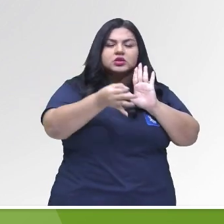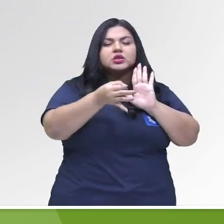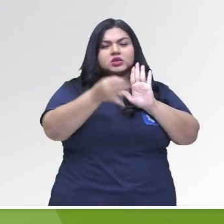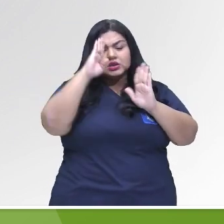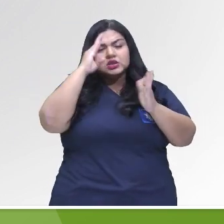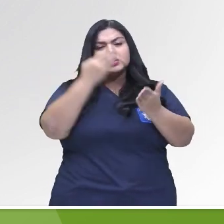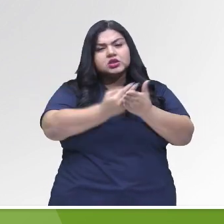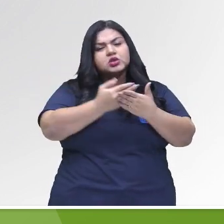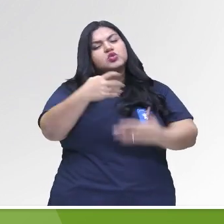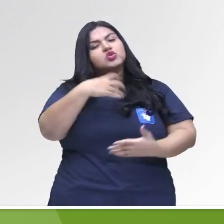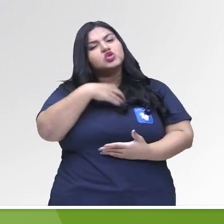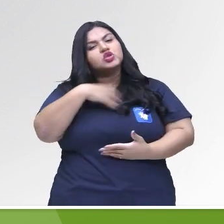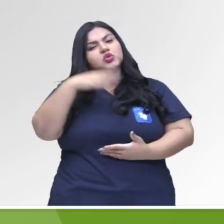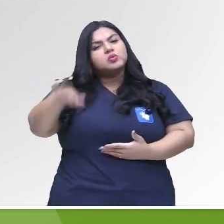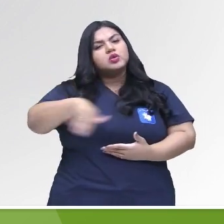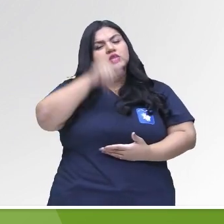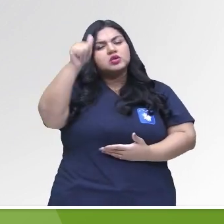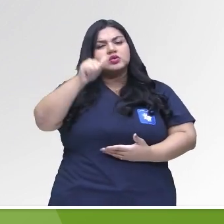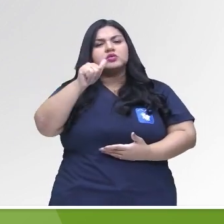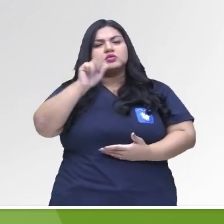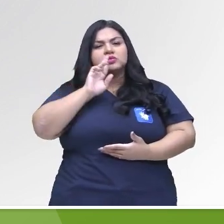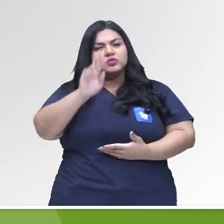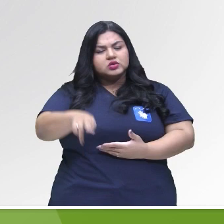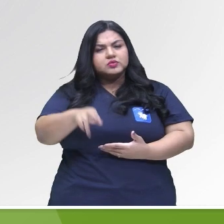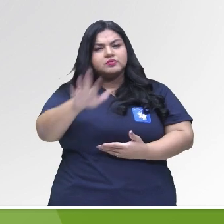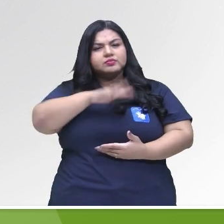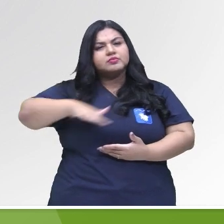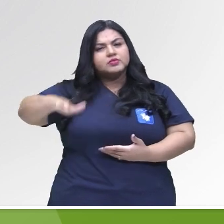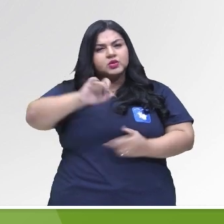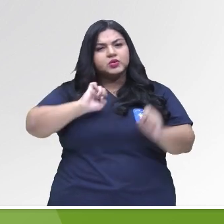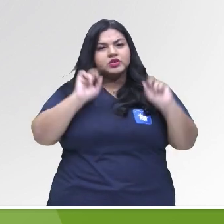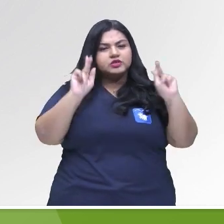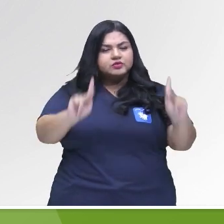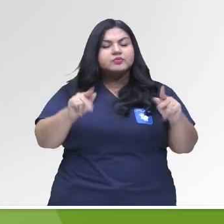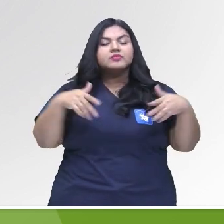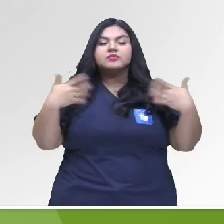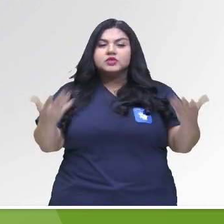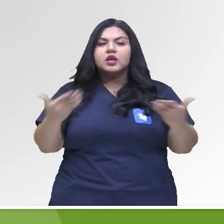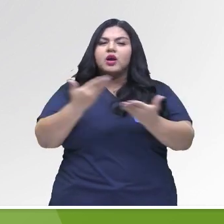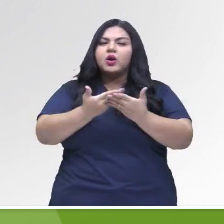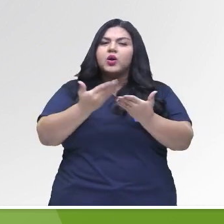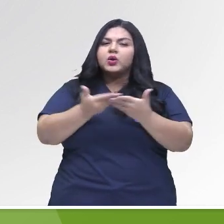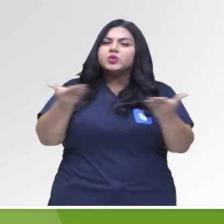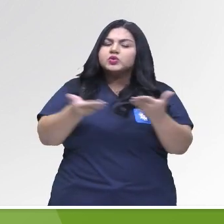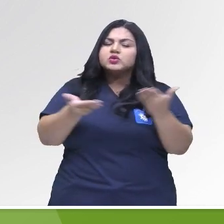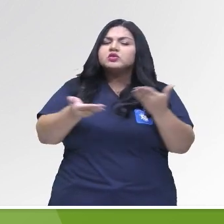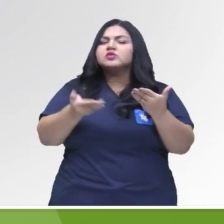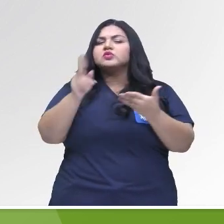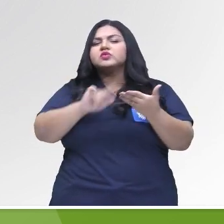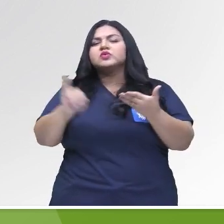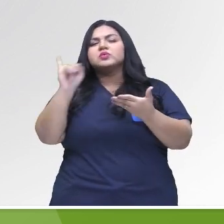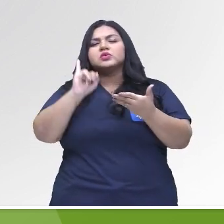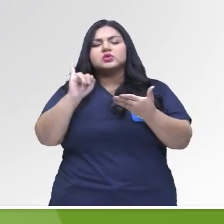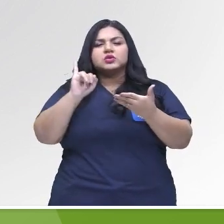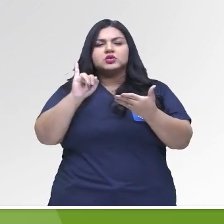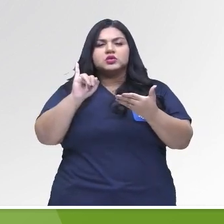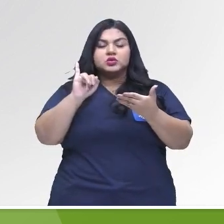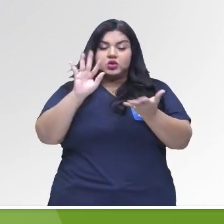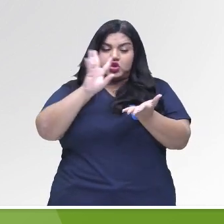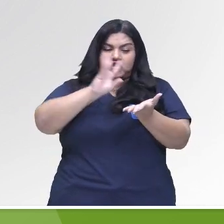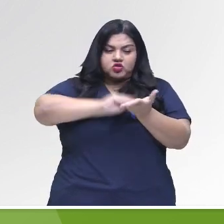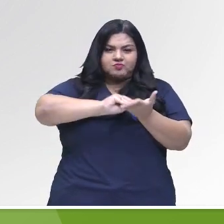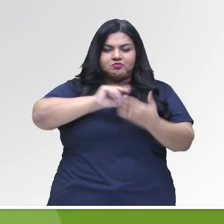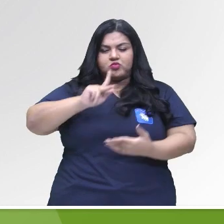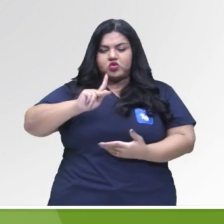melhor maneira para se resolver esse problema ambiental, tá bom? E a aula de hoje nós vamos tratar dos